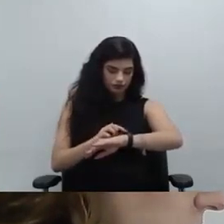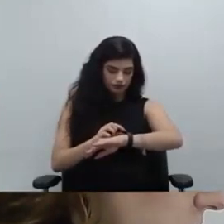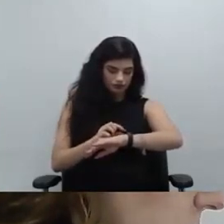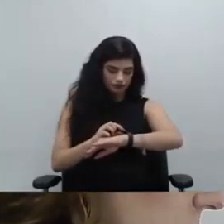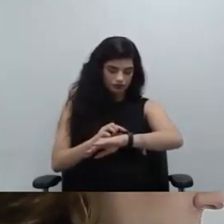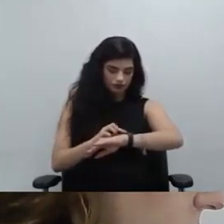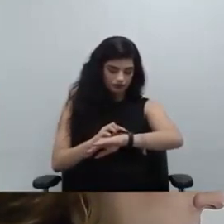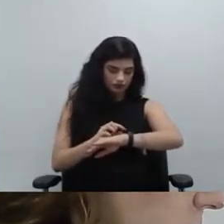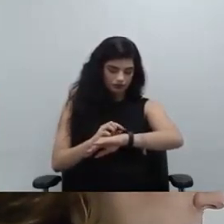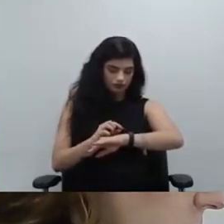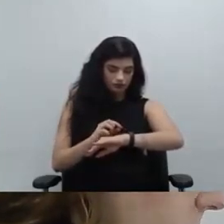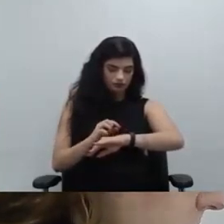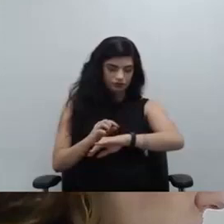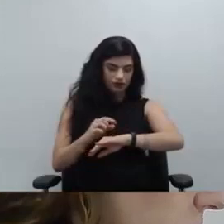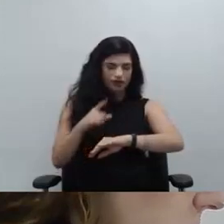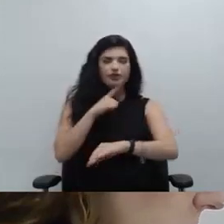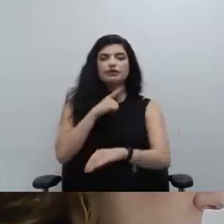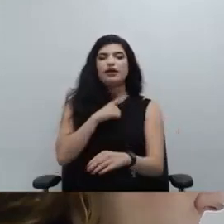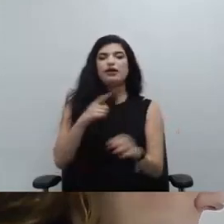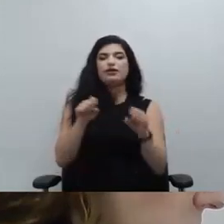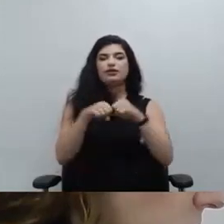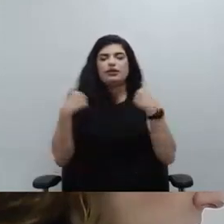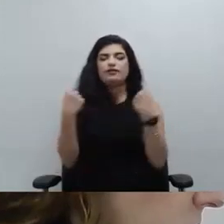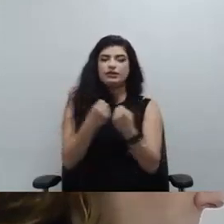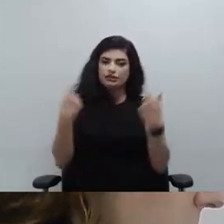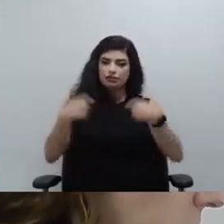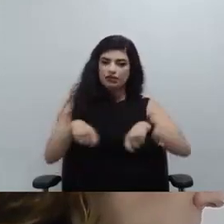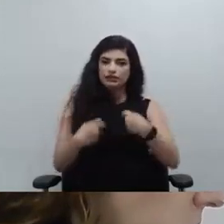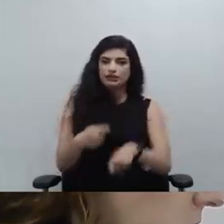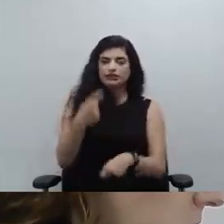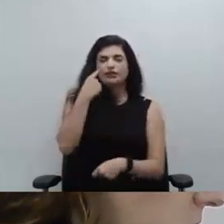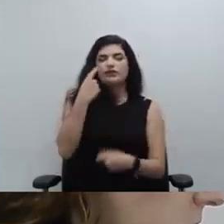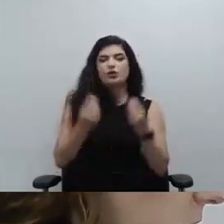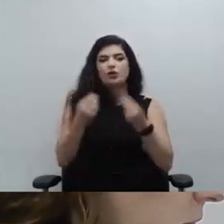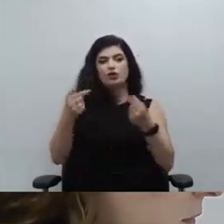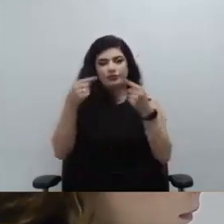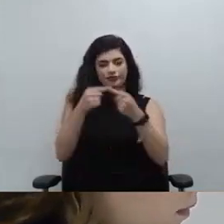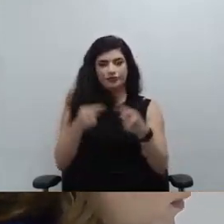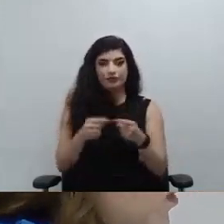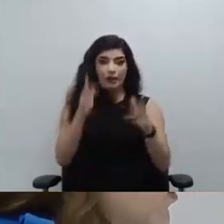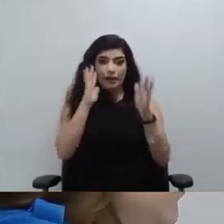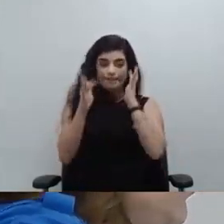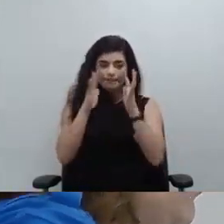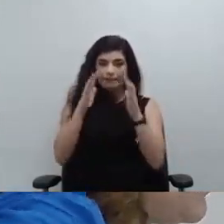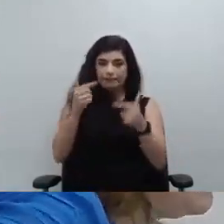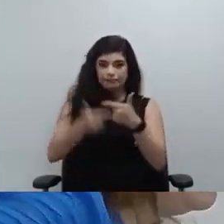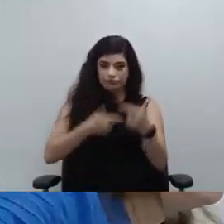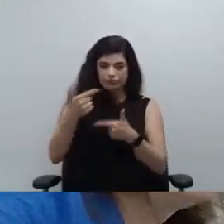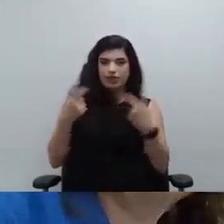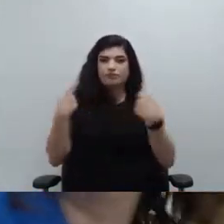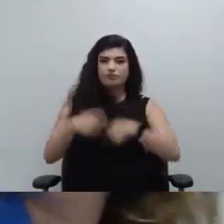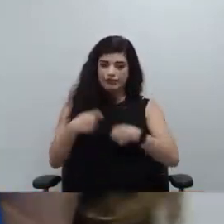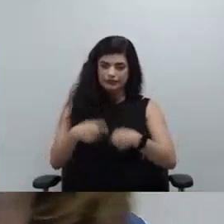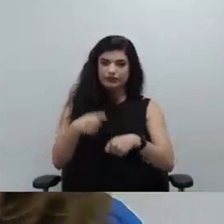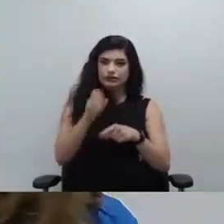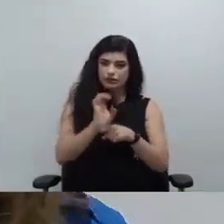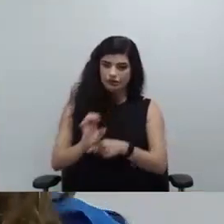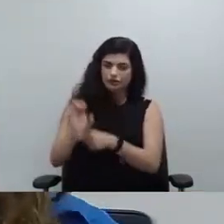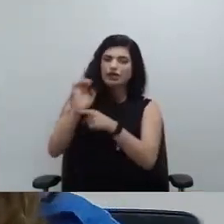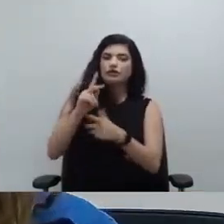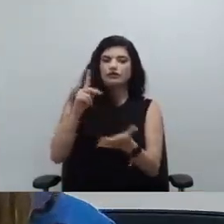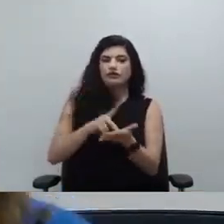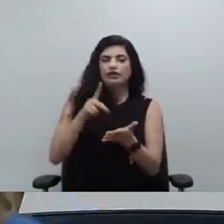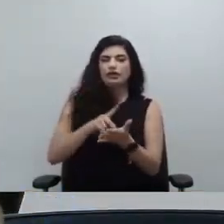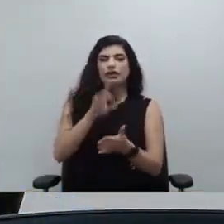interiorização da atuação da defensoria que precisam ser consideradas. Embora o plano de atuação se pretenda estadual, é verdade que